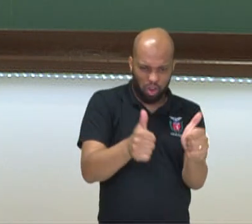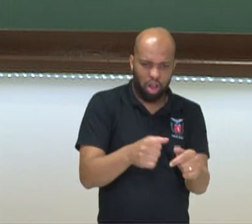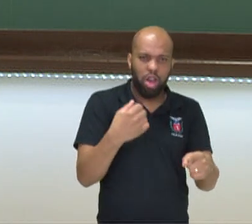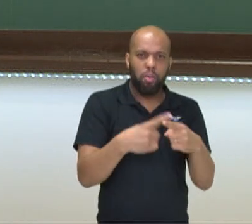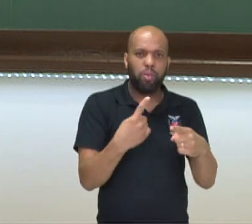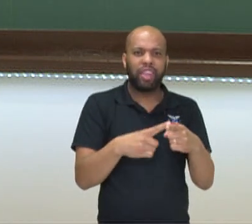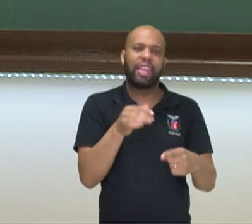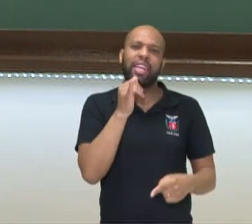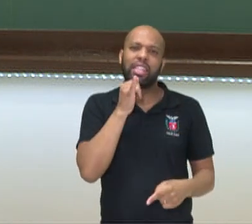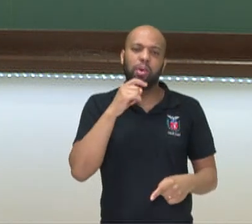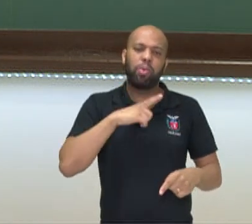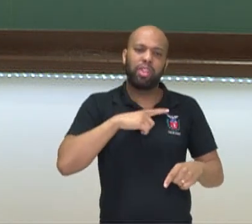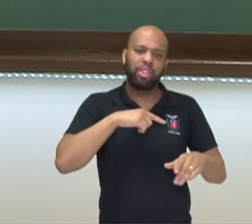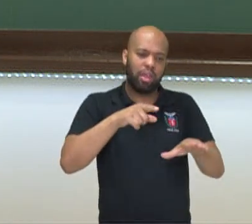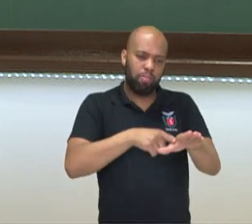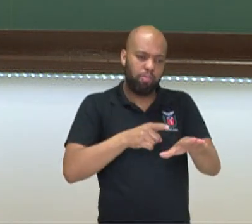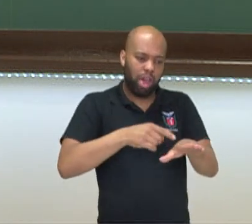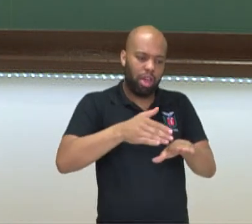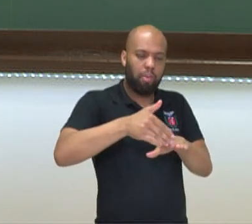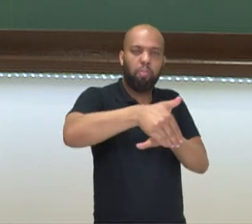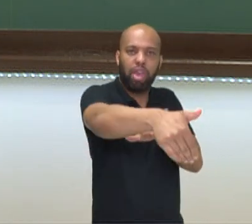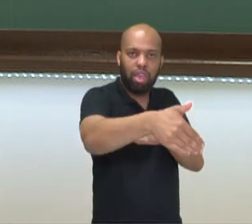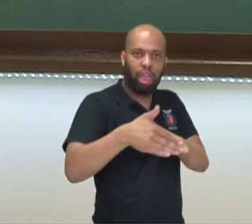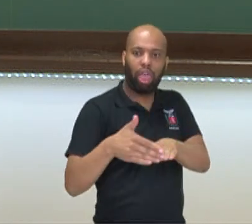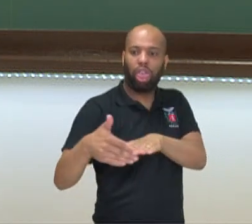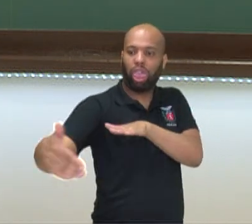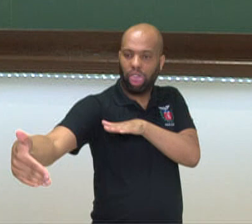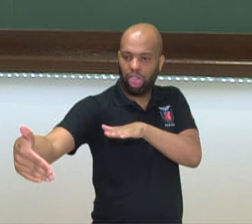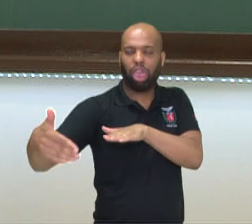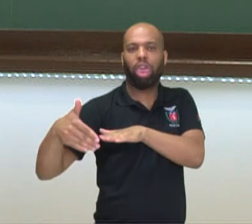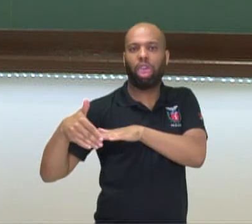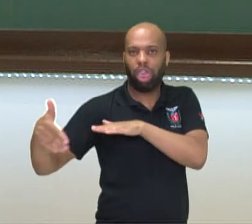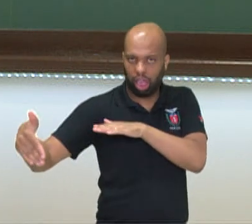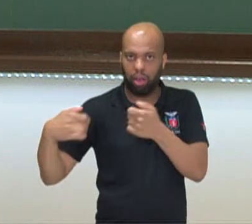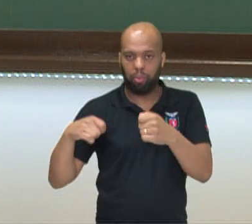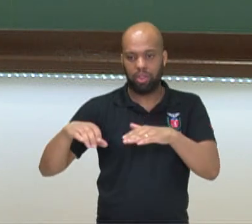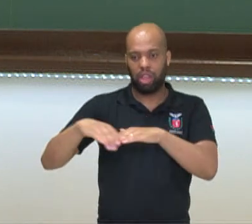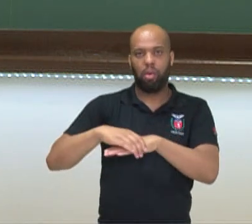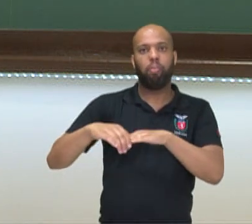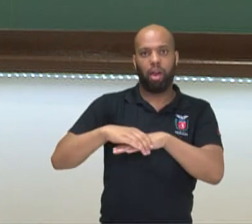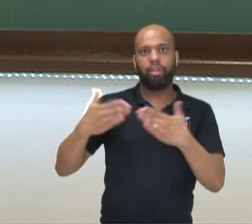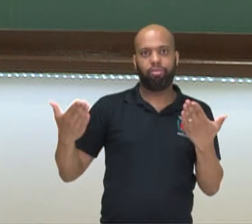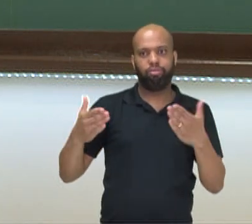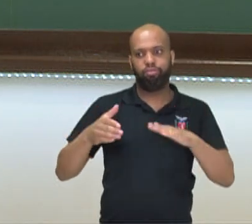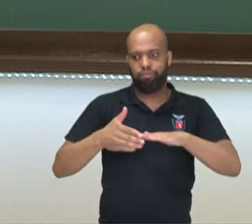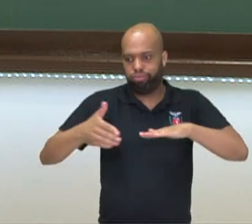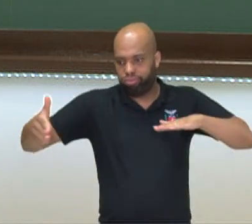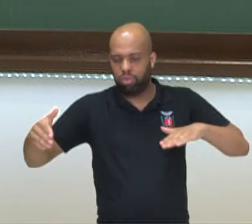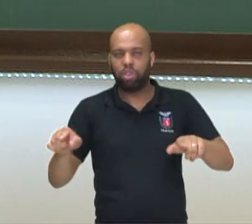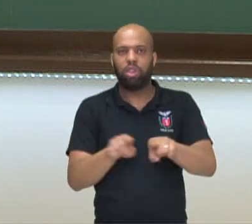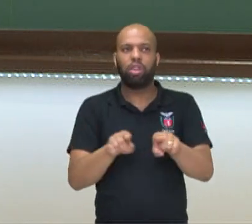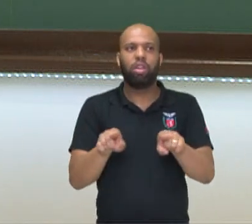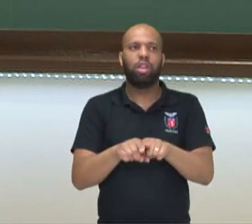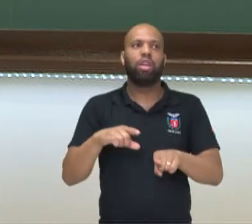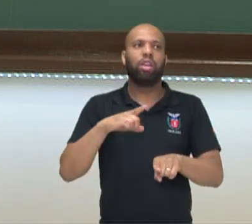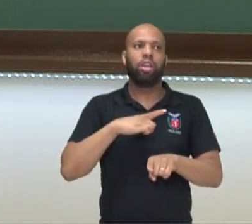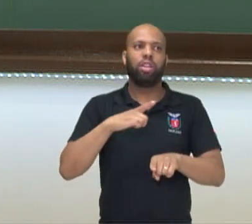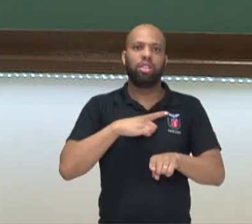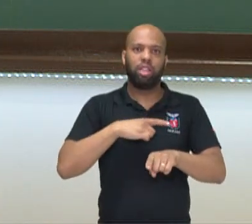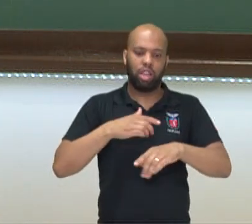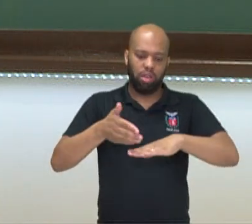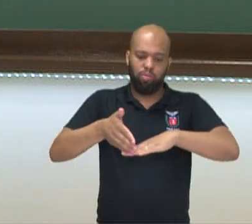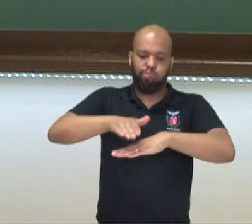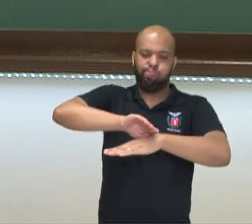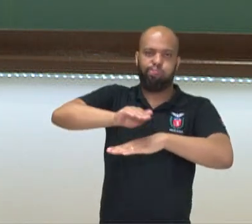o pé da pessoa é muito pontudo, ele vai precisar de um sapato maior do que seria o tamanho do pé dele, né? Ou então ele tem o pé com o peito do pé